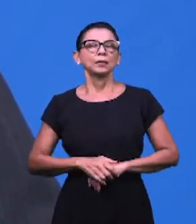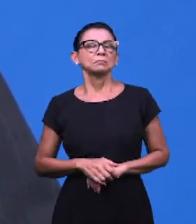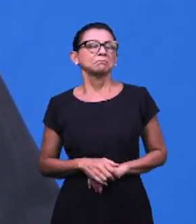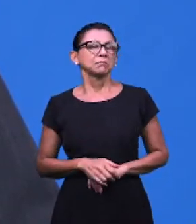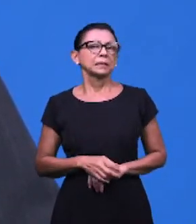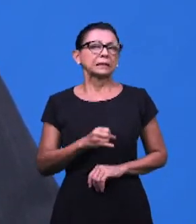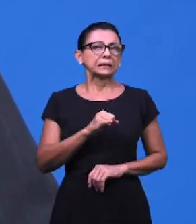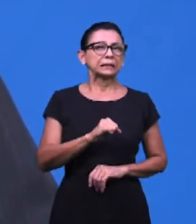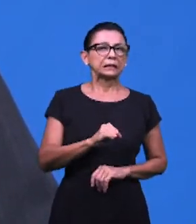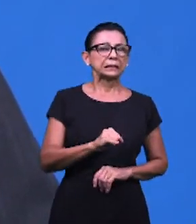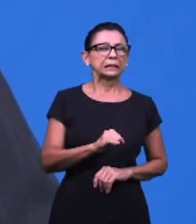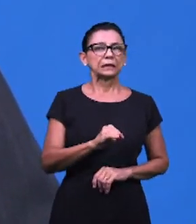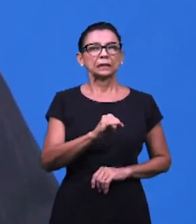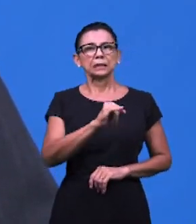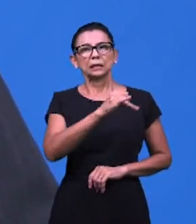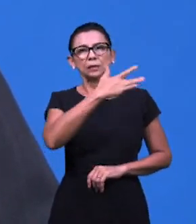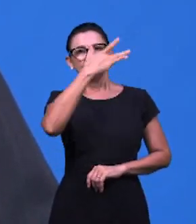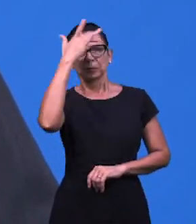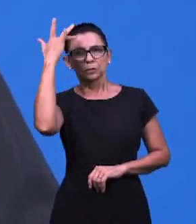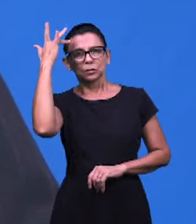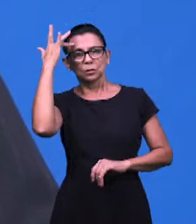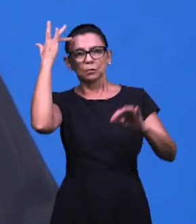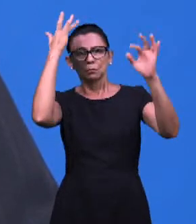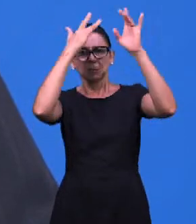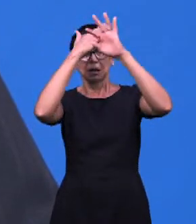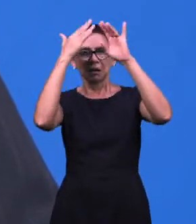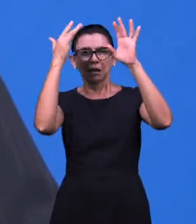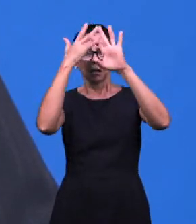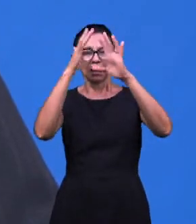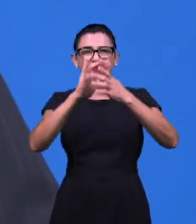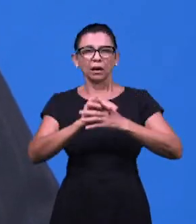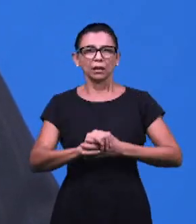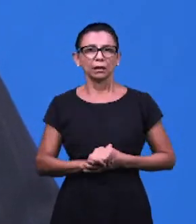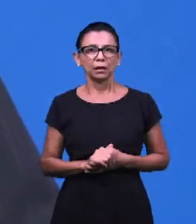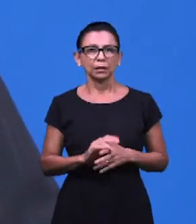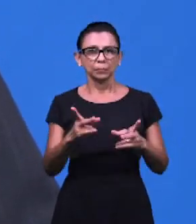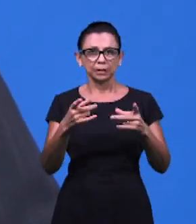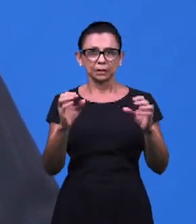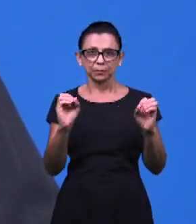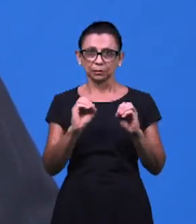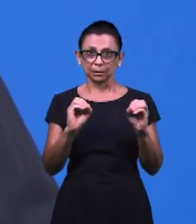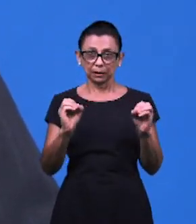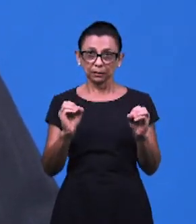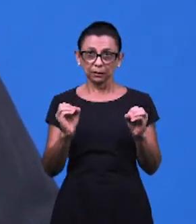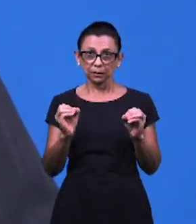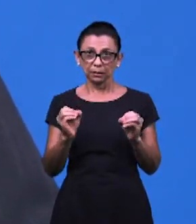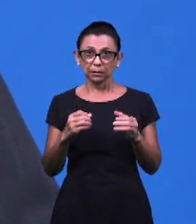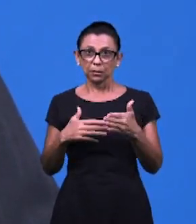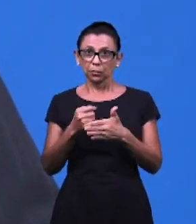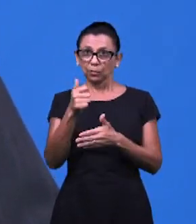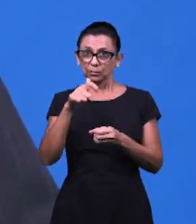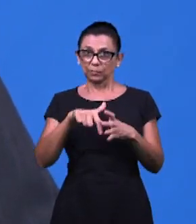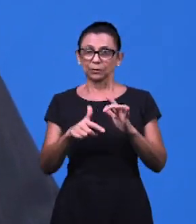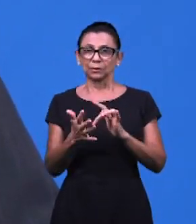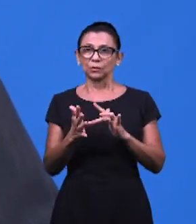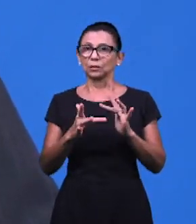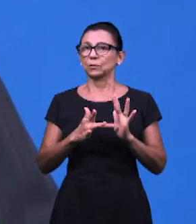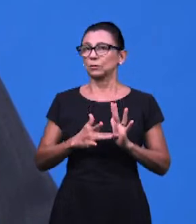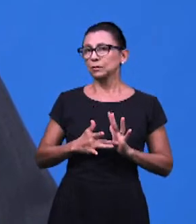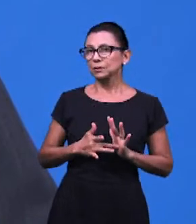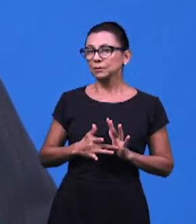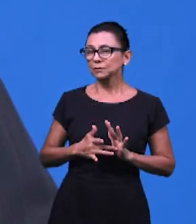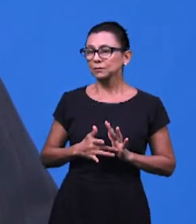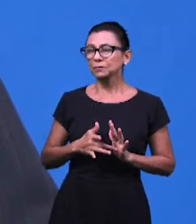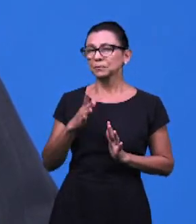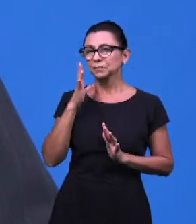não percebeu os sinais do fim, né, que estão se cumprindo, o tempo ainda está franqueado, ainda há tempo.